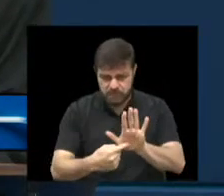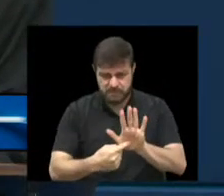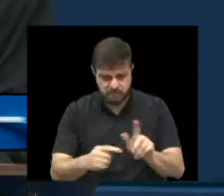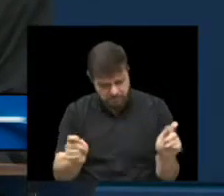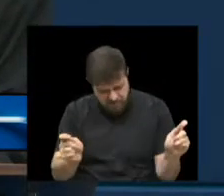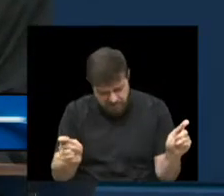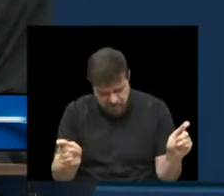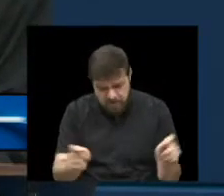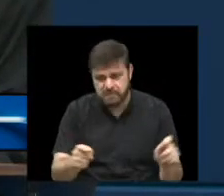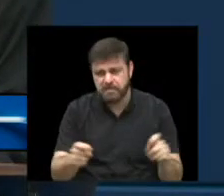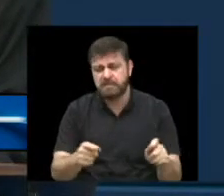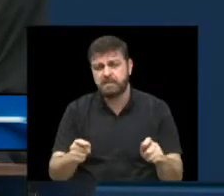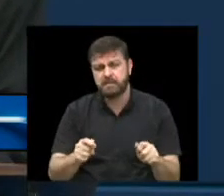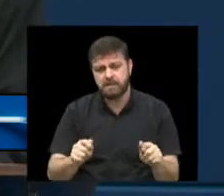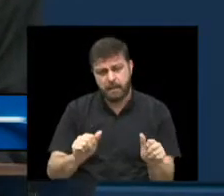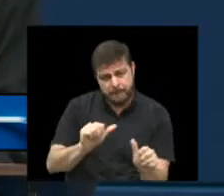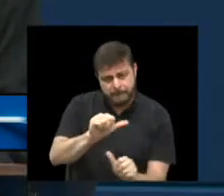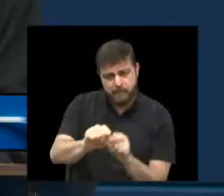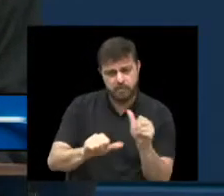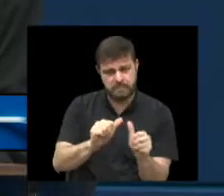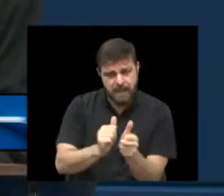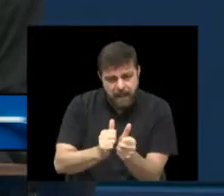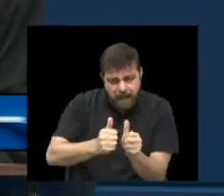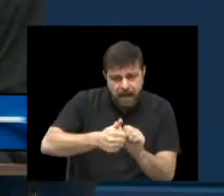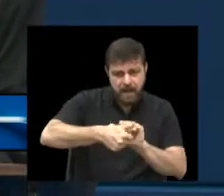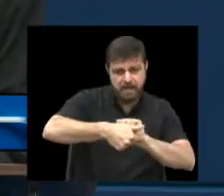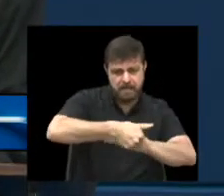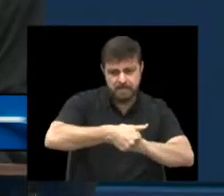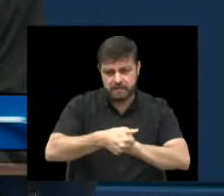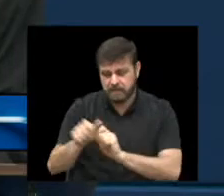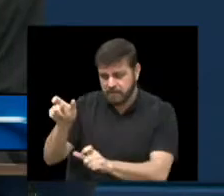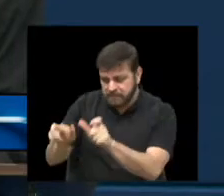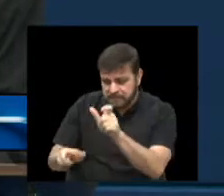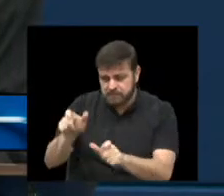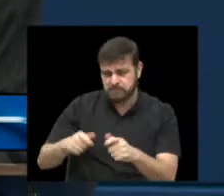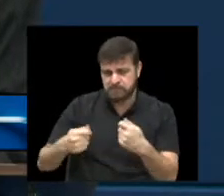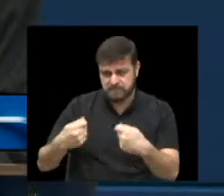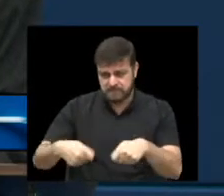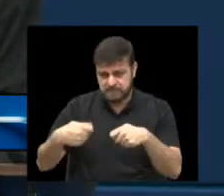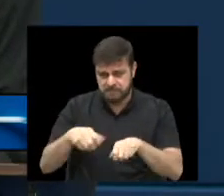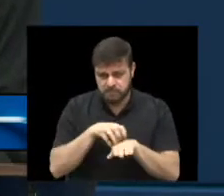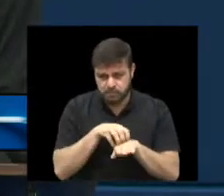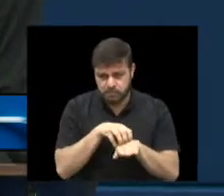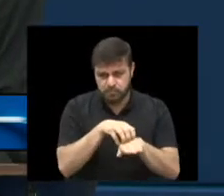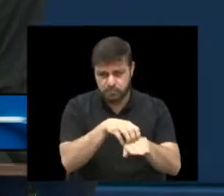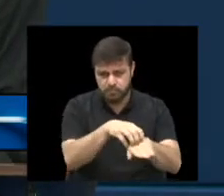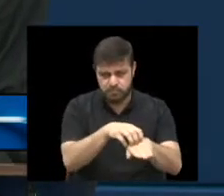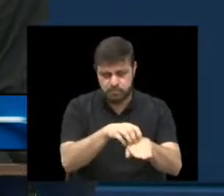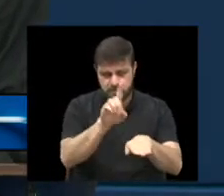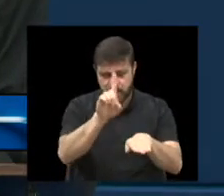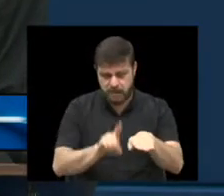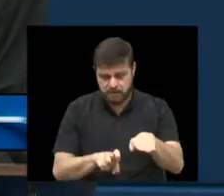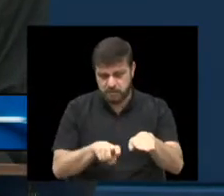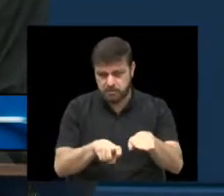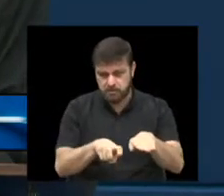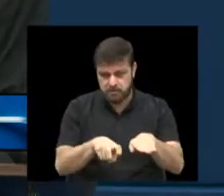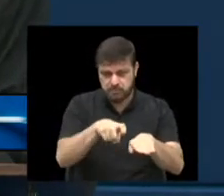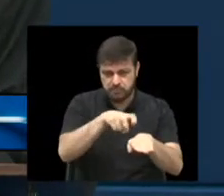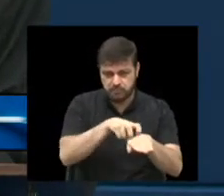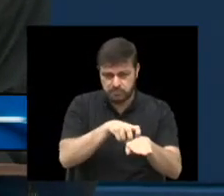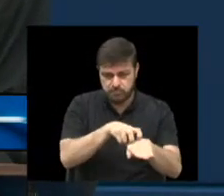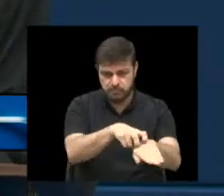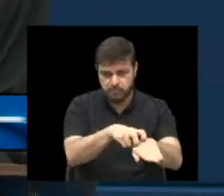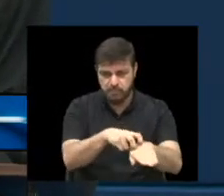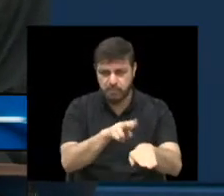possível fazer algumas mudanças importantes para os usuários desse serviço. E eu quero aqui reconhecer